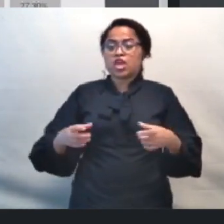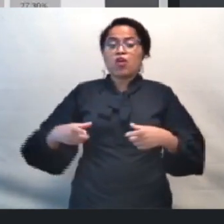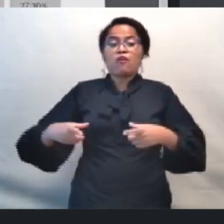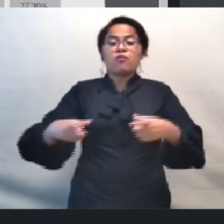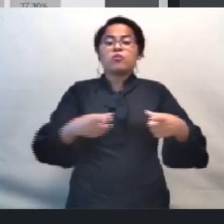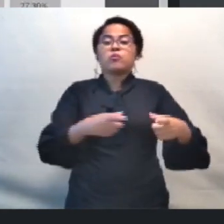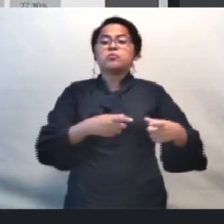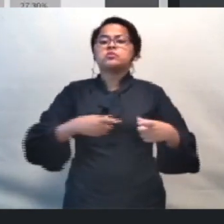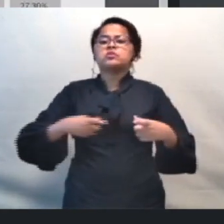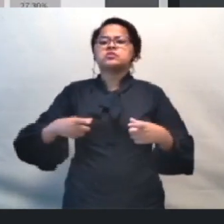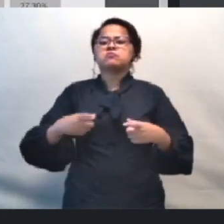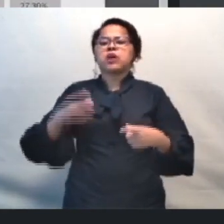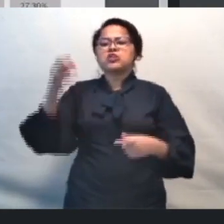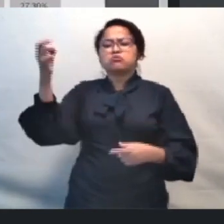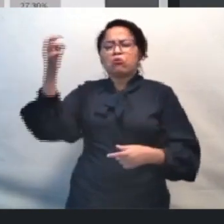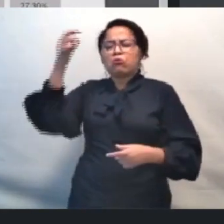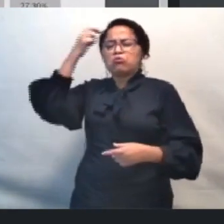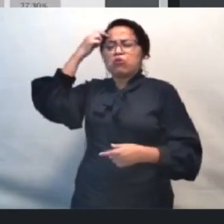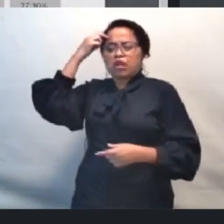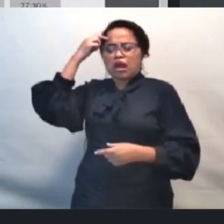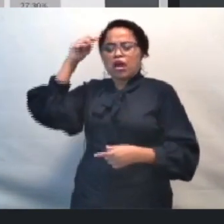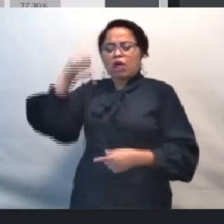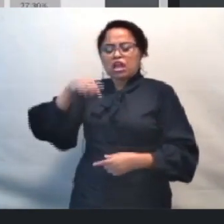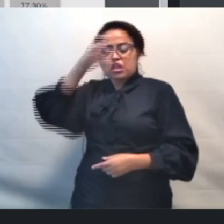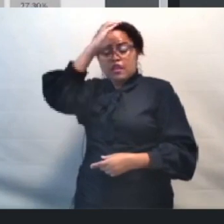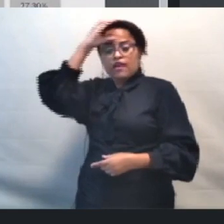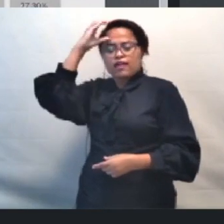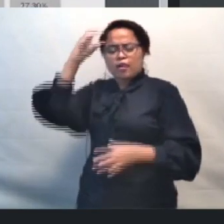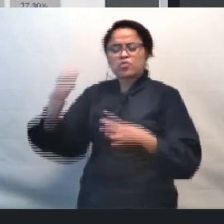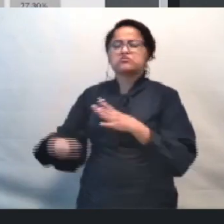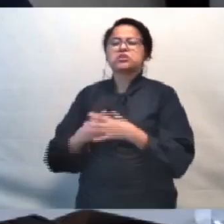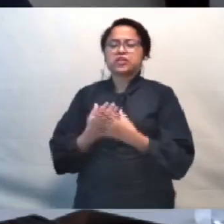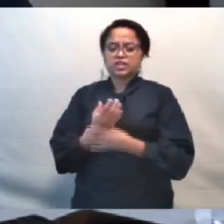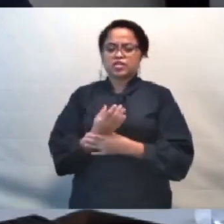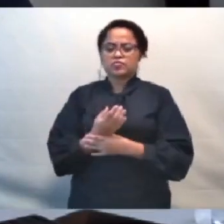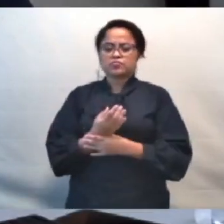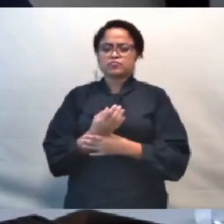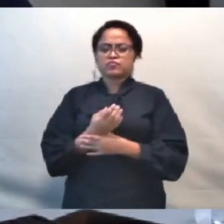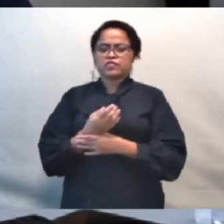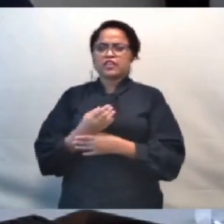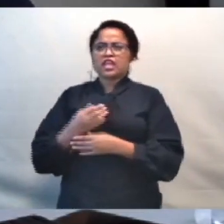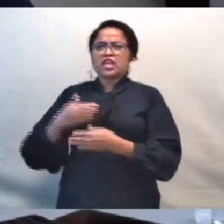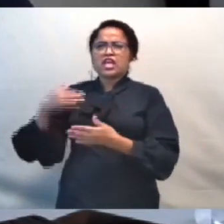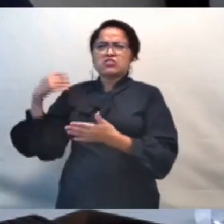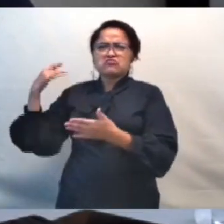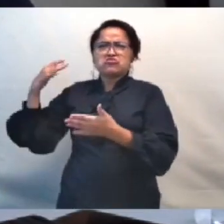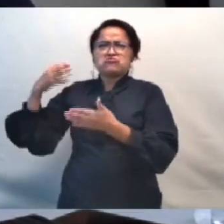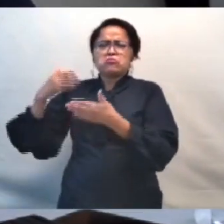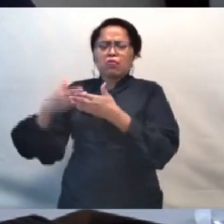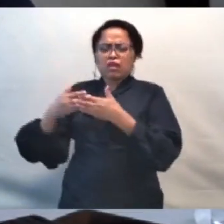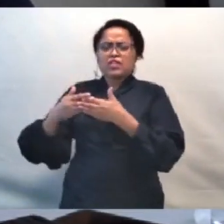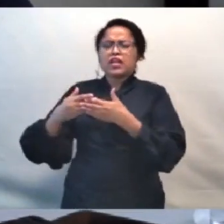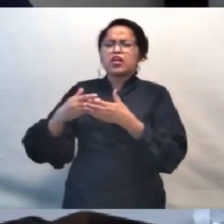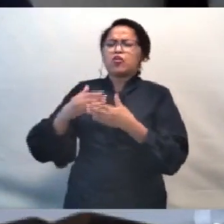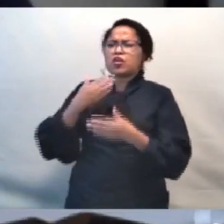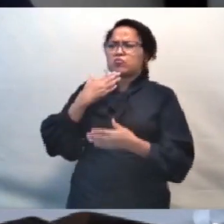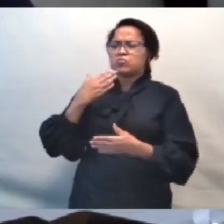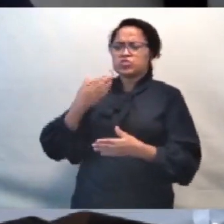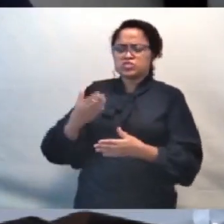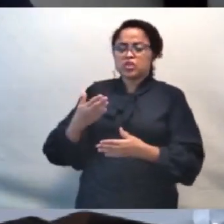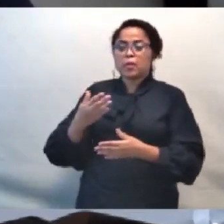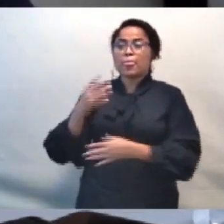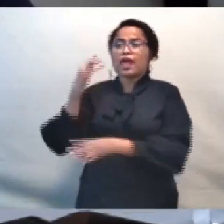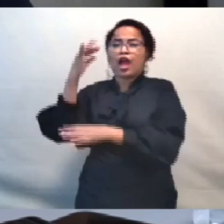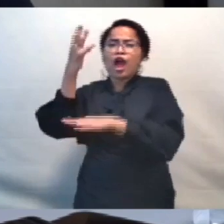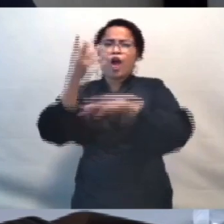Municipal. Esses dias alguém me solicitou alguma pergunta sobre arborização da Câmara.